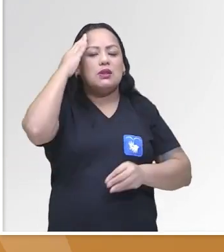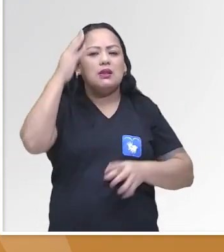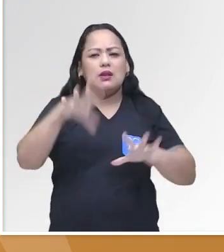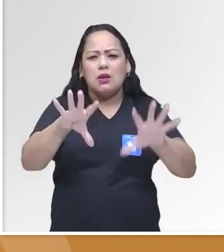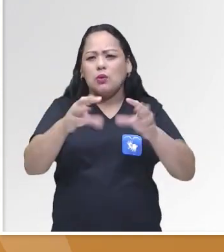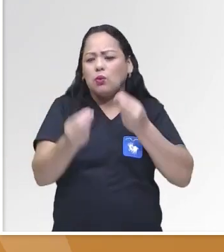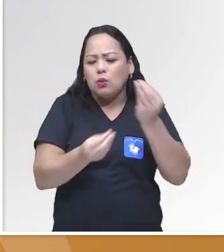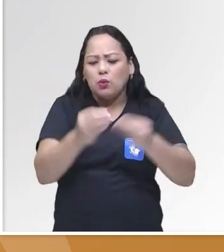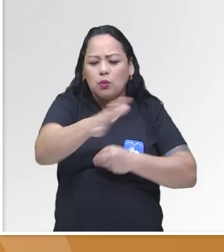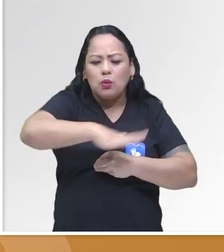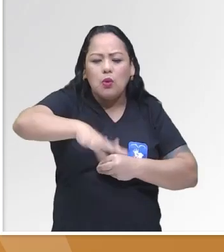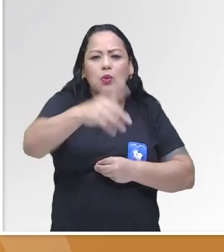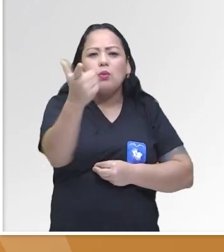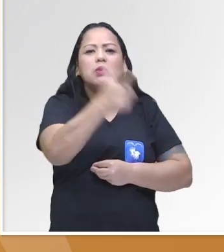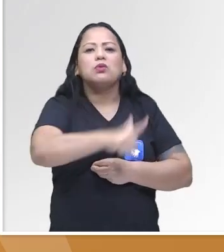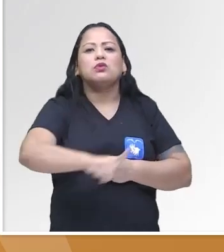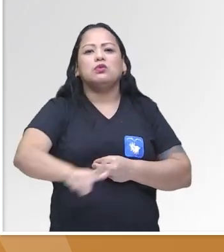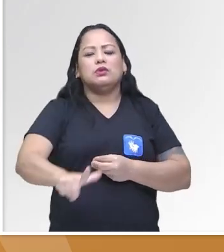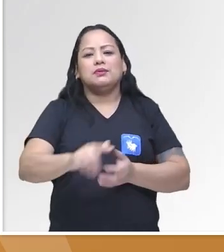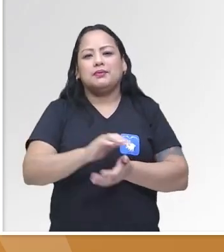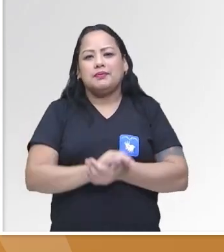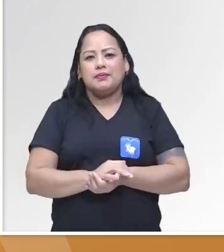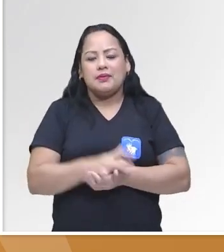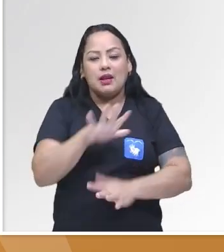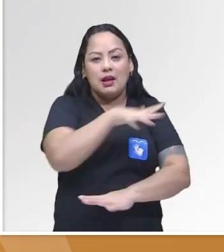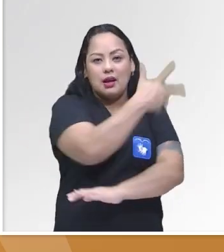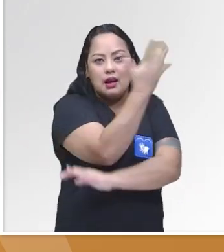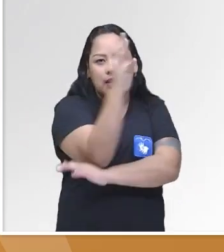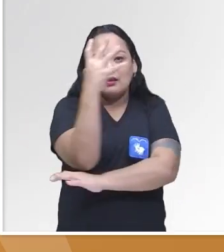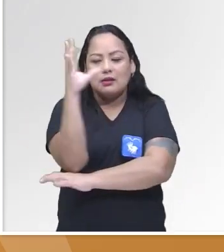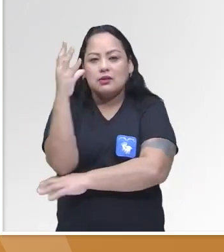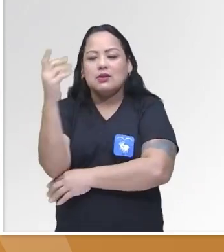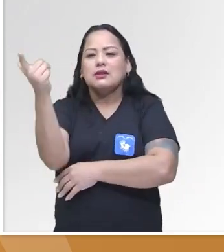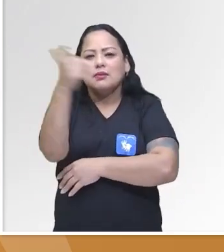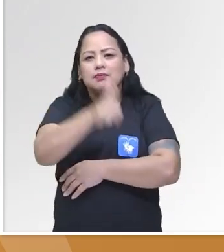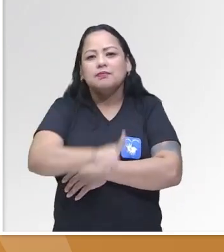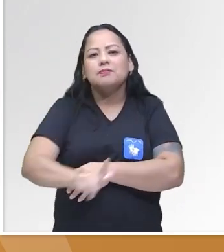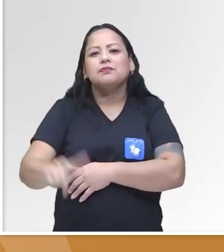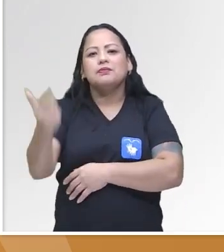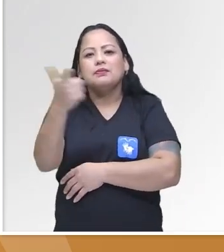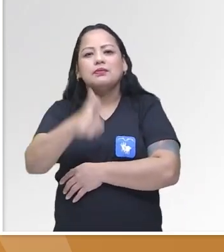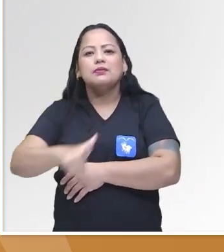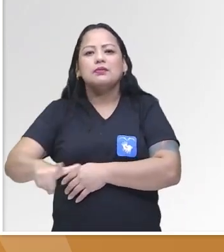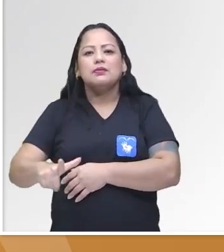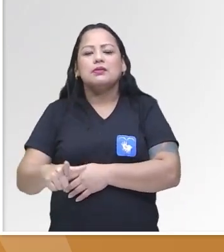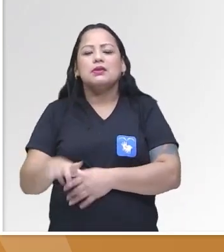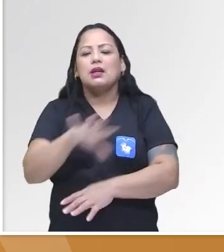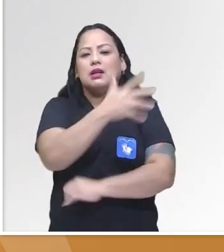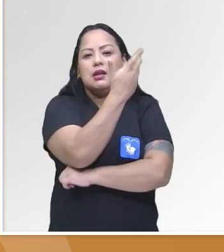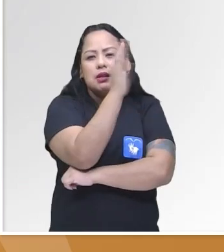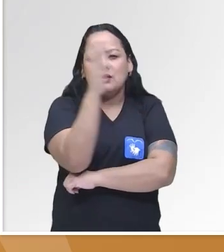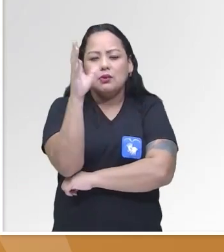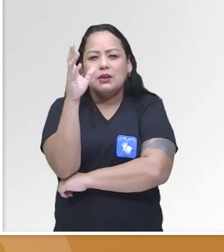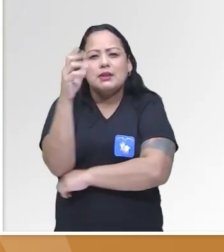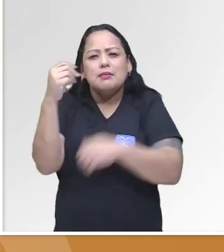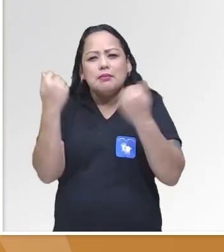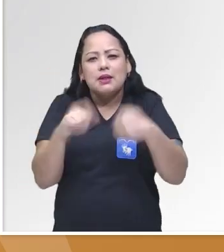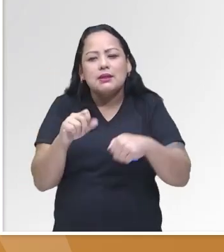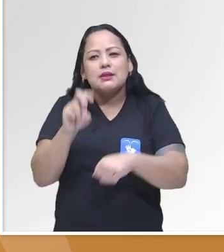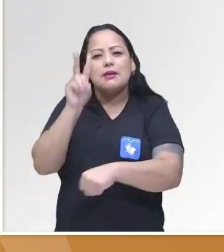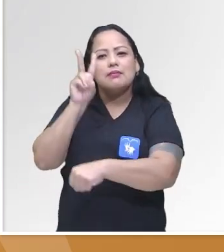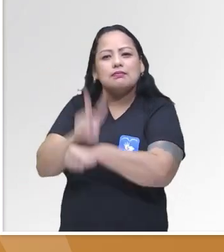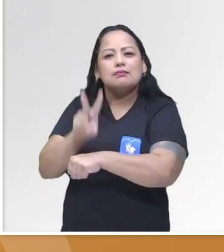uma continuidade. A natureza ela é contínua. E ela precisa do meu cuidado.